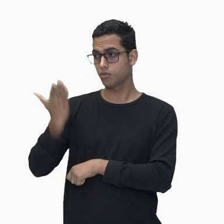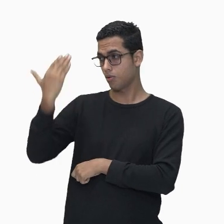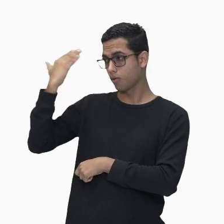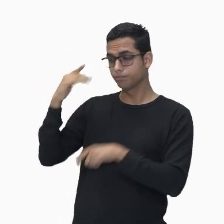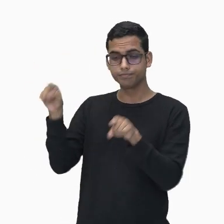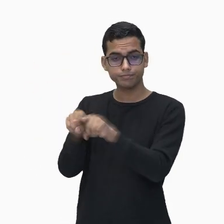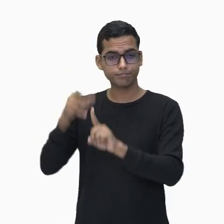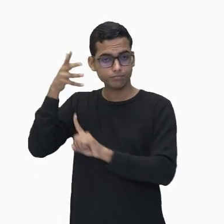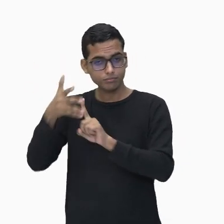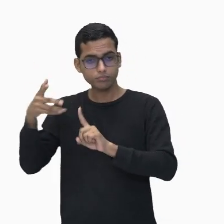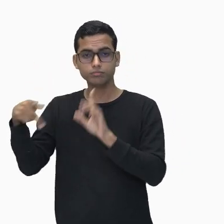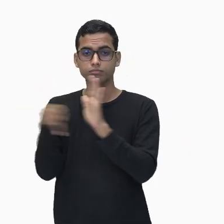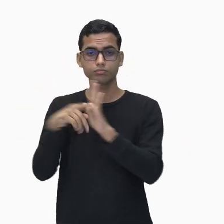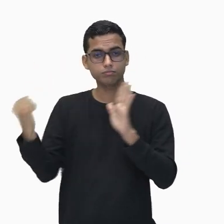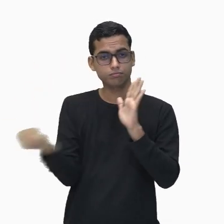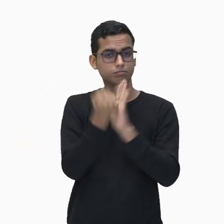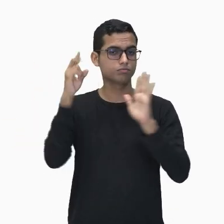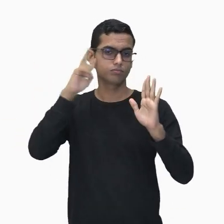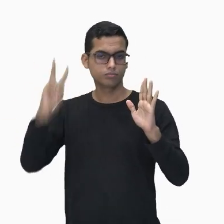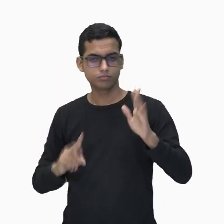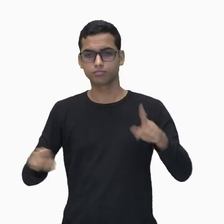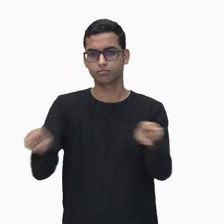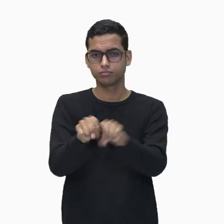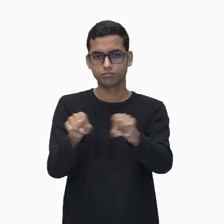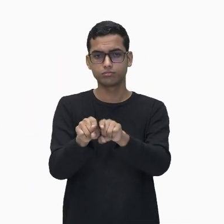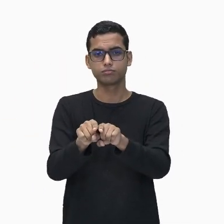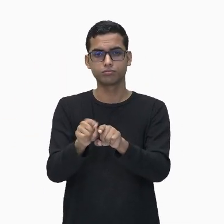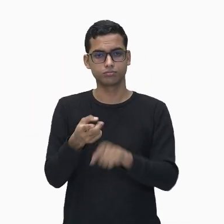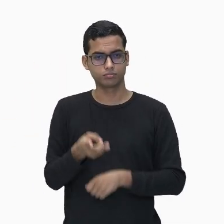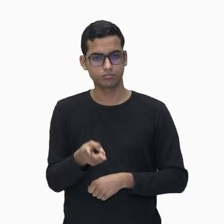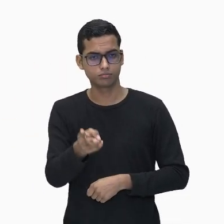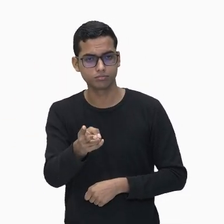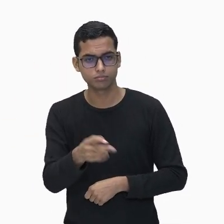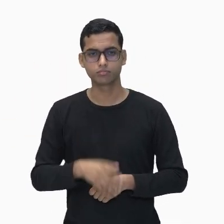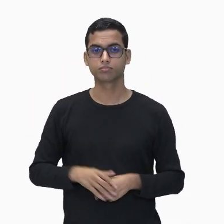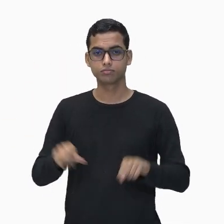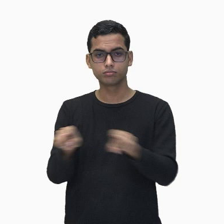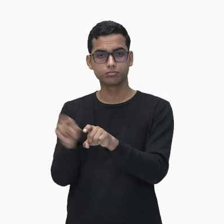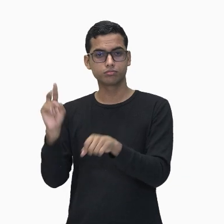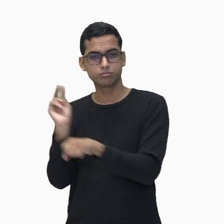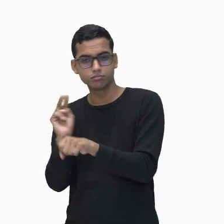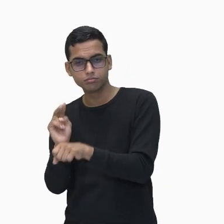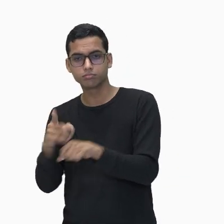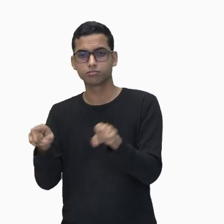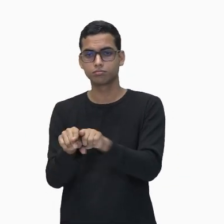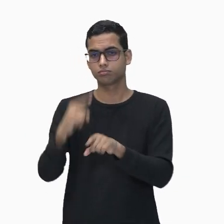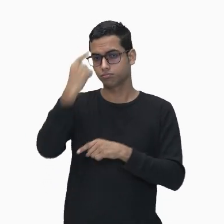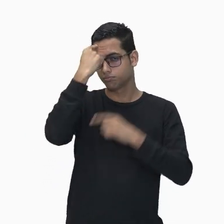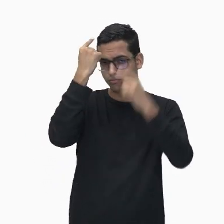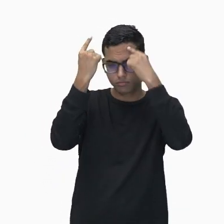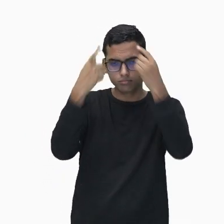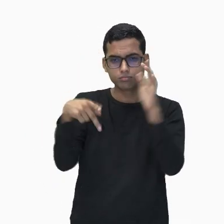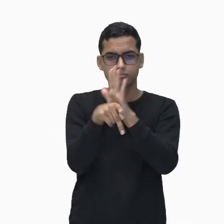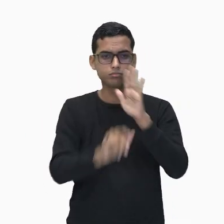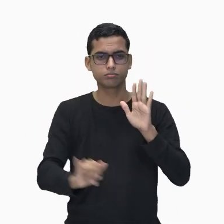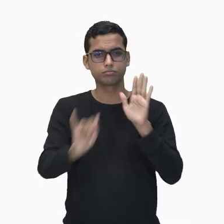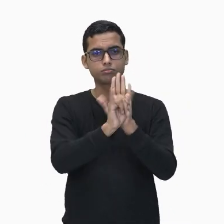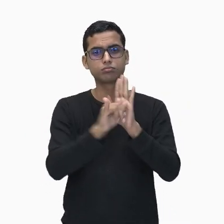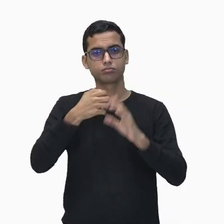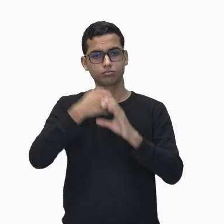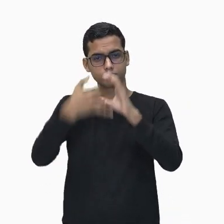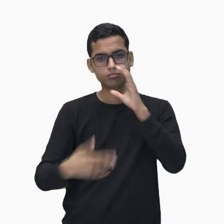discursos históricos ficcionais e funcionais, preservadores e idealizadores da